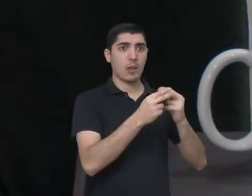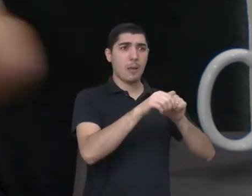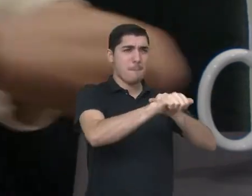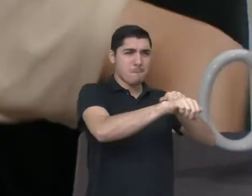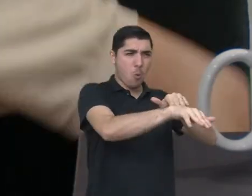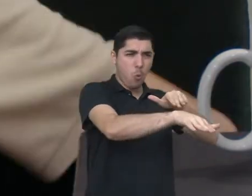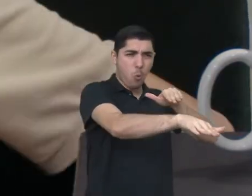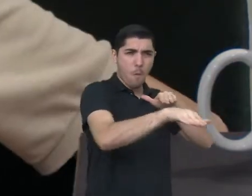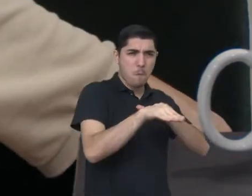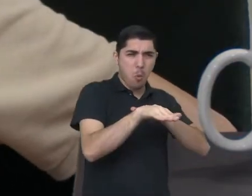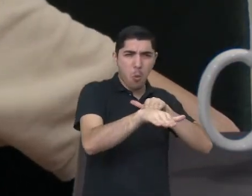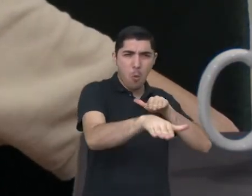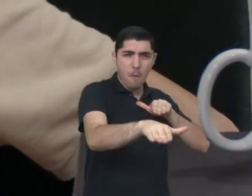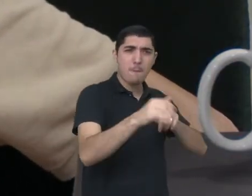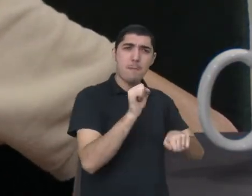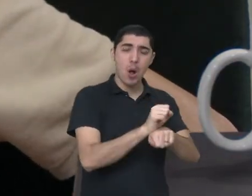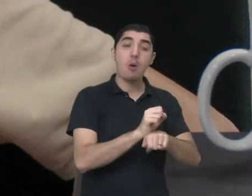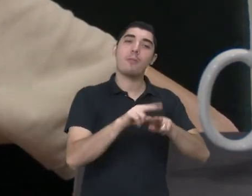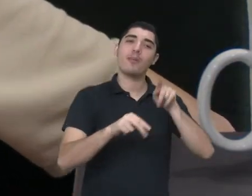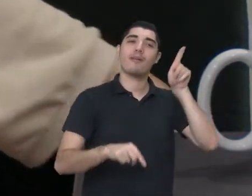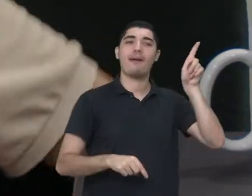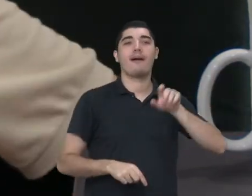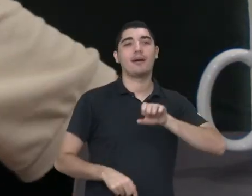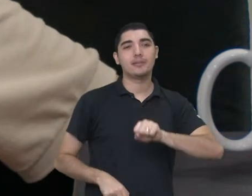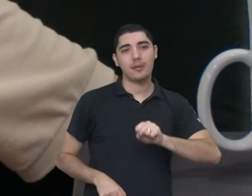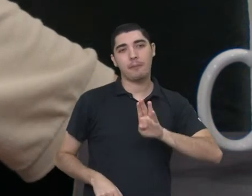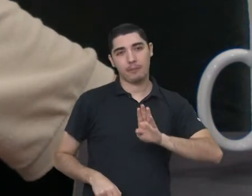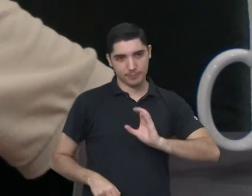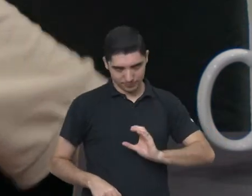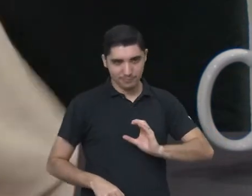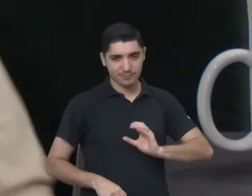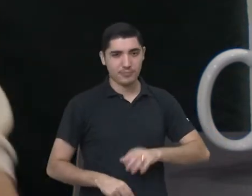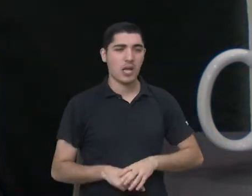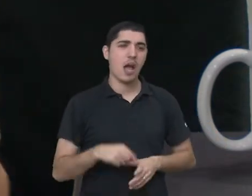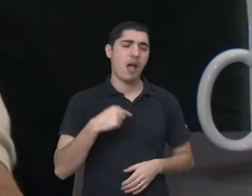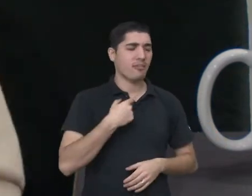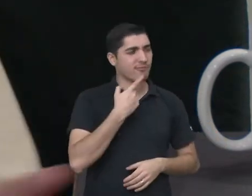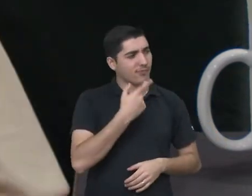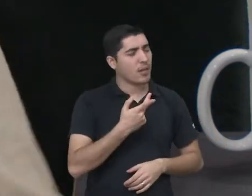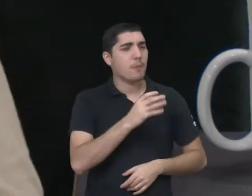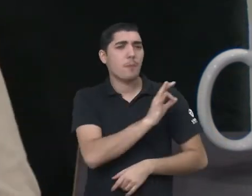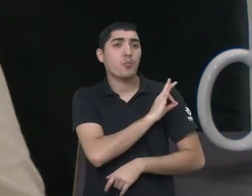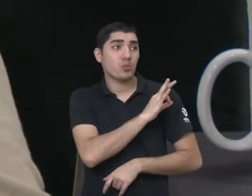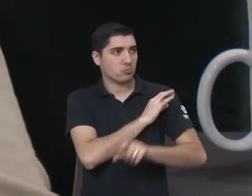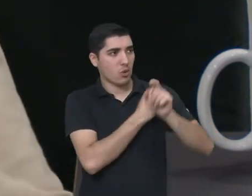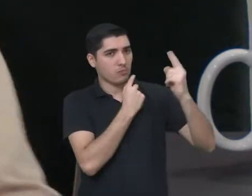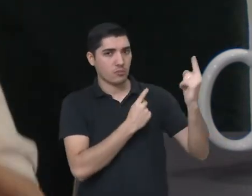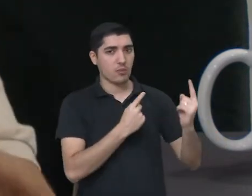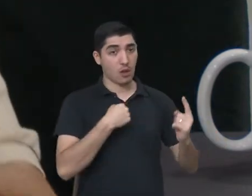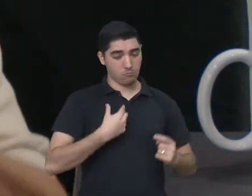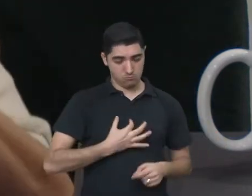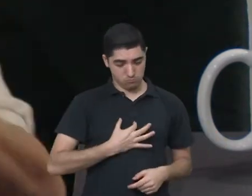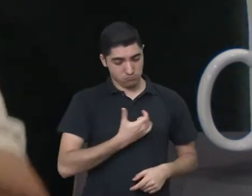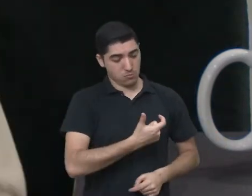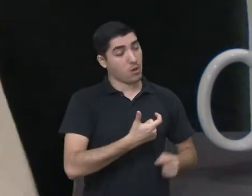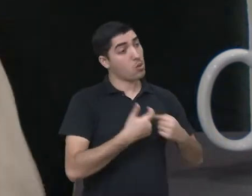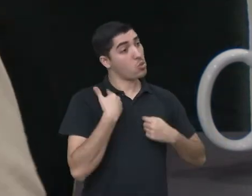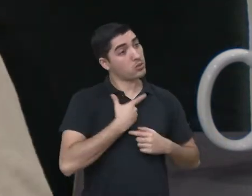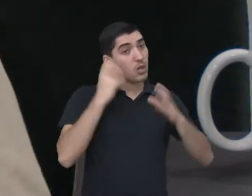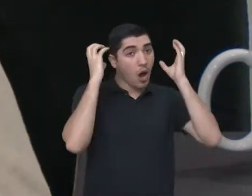mas hoje o futebol não me empolga. Tá certo? Eu gosto muito do São José, vou no campo, torço, tá? A gente vibra com o São